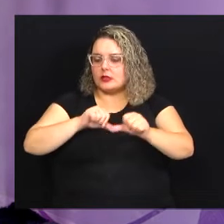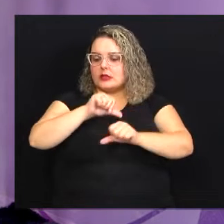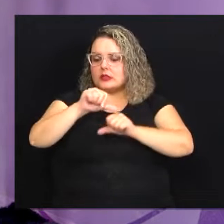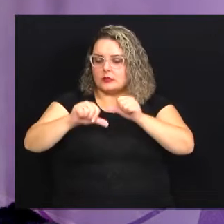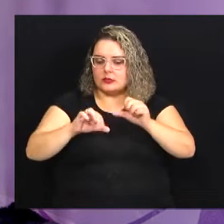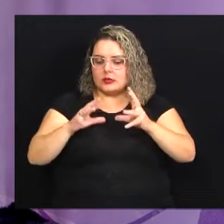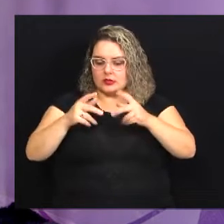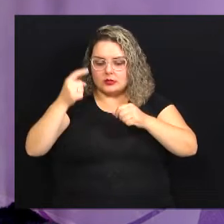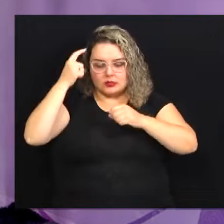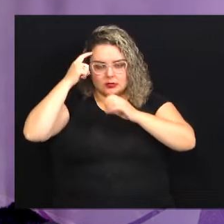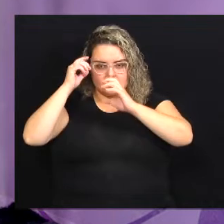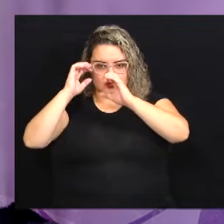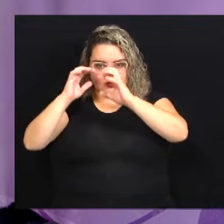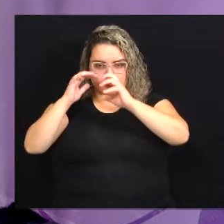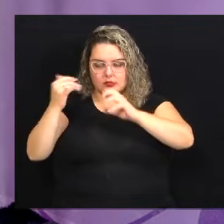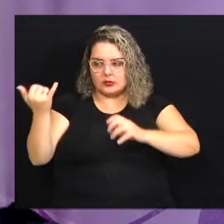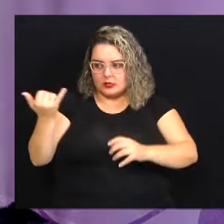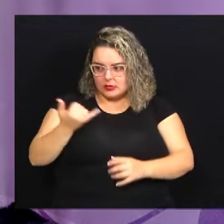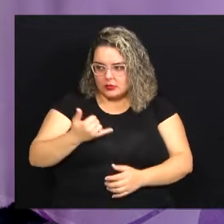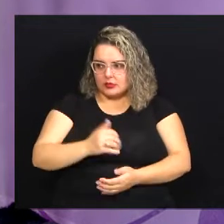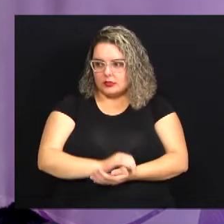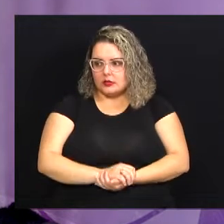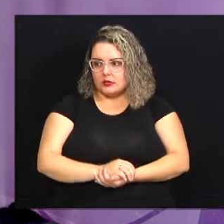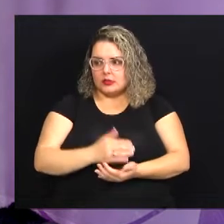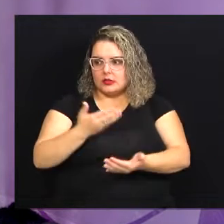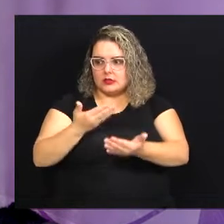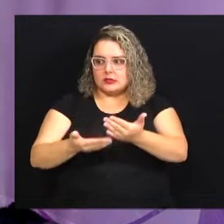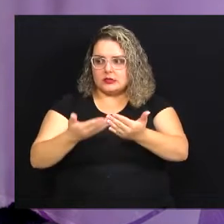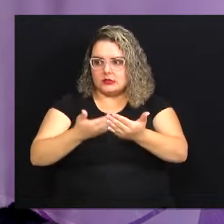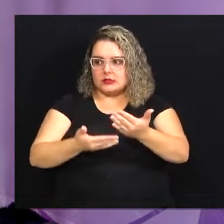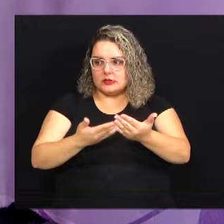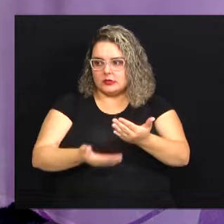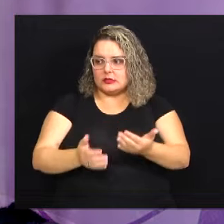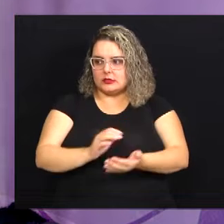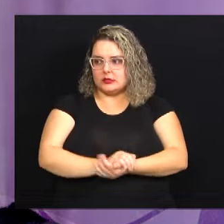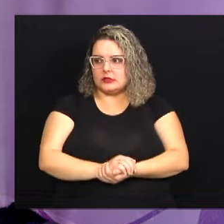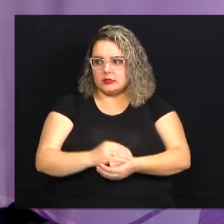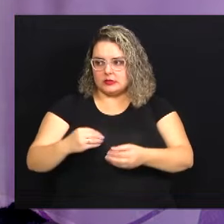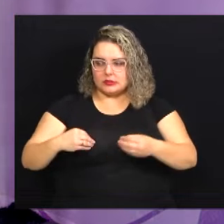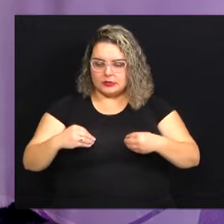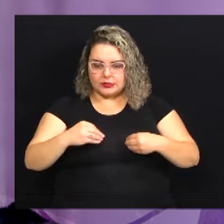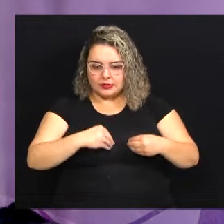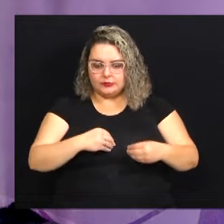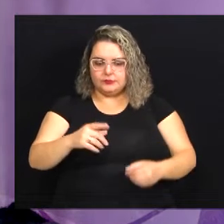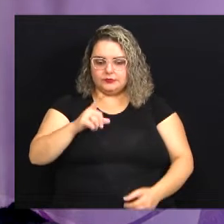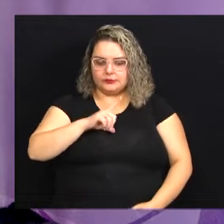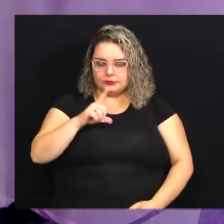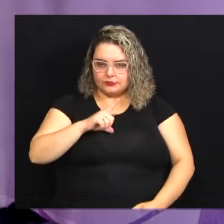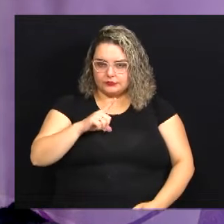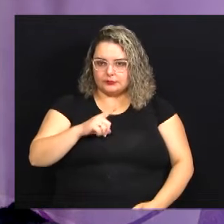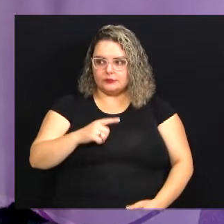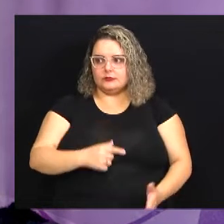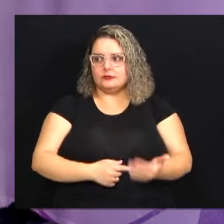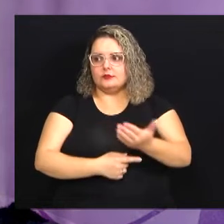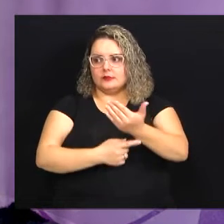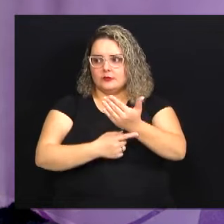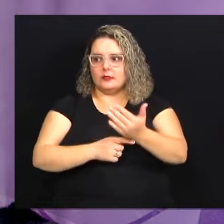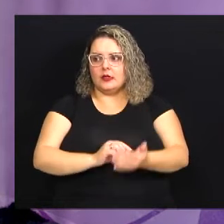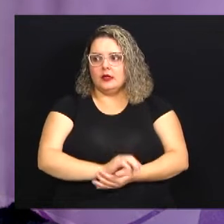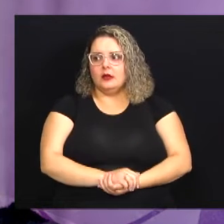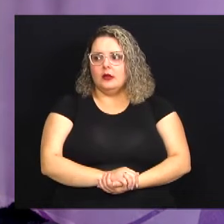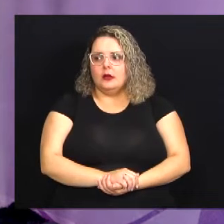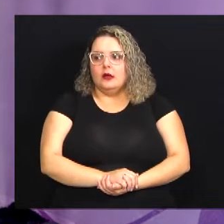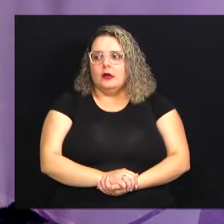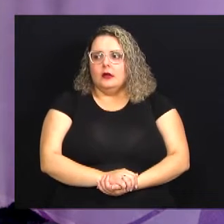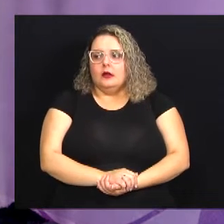no cérebro que a senhora está dizendo, essas perdas aí, nesses exames que a gente tem, né, tecnológicos, aí a tecnologia tem